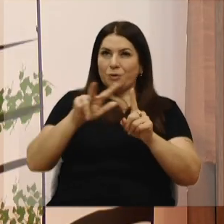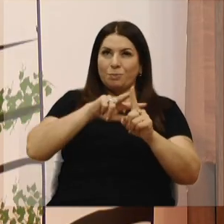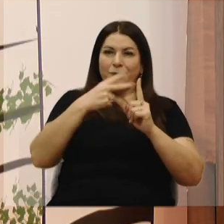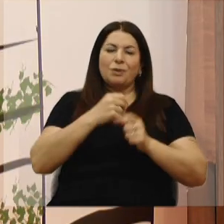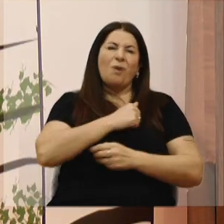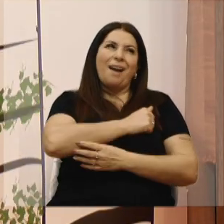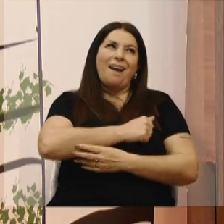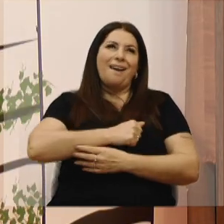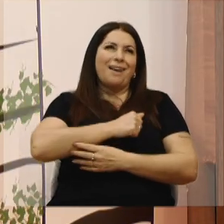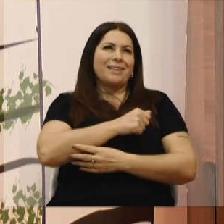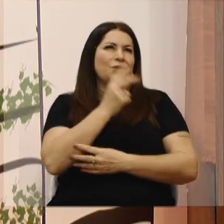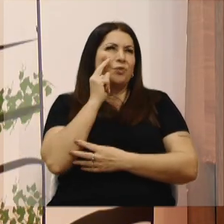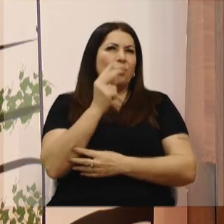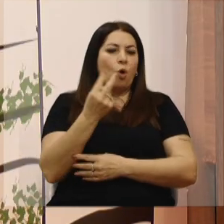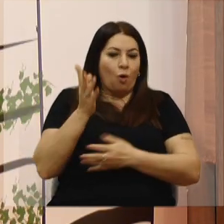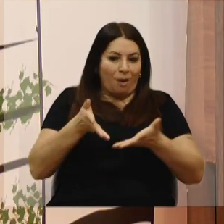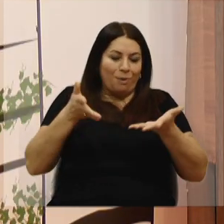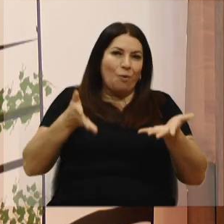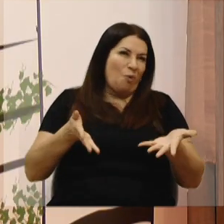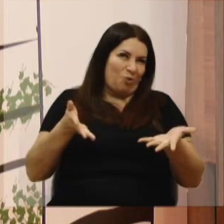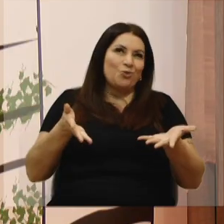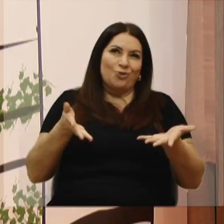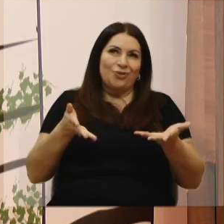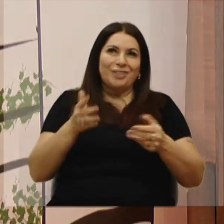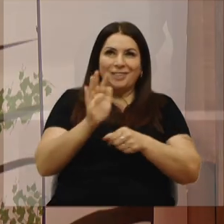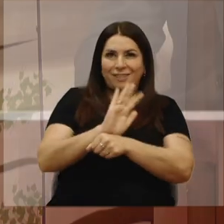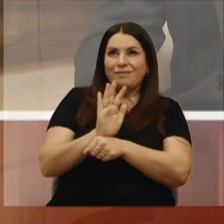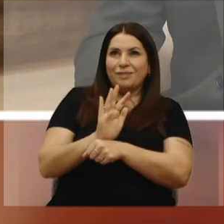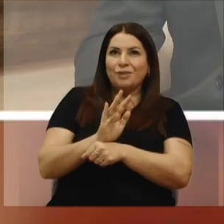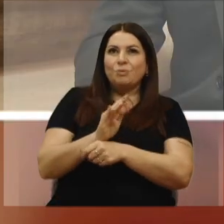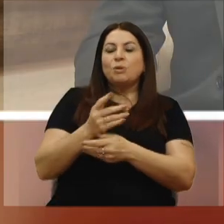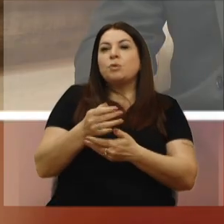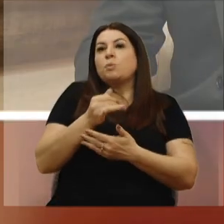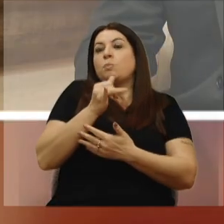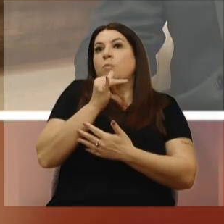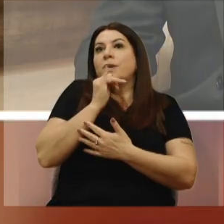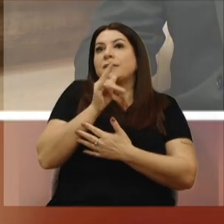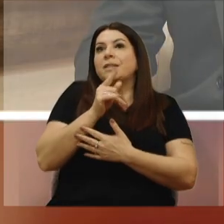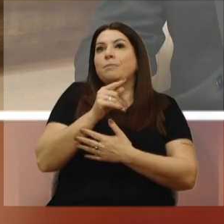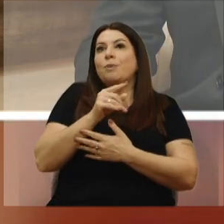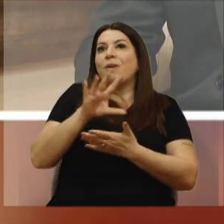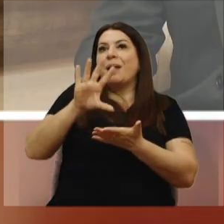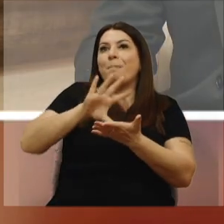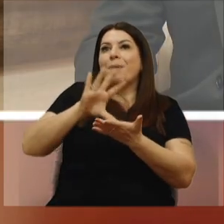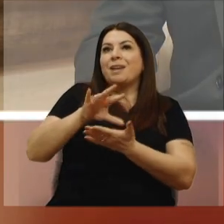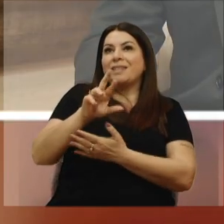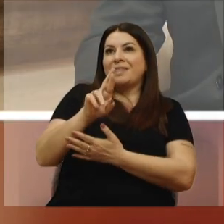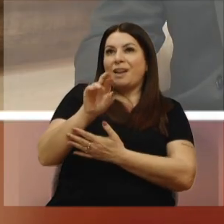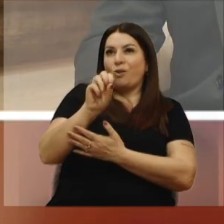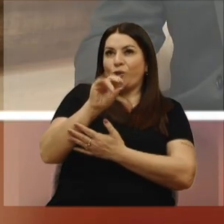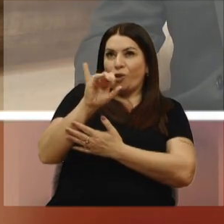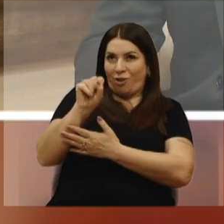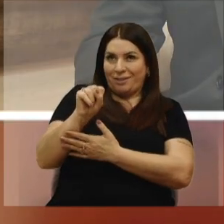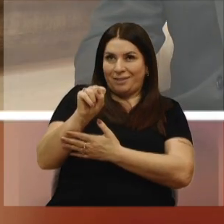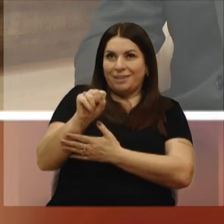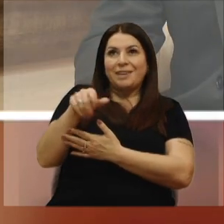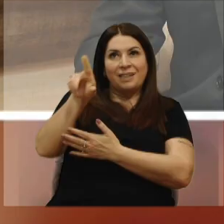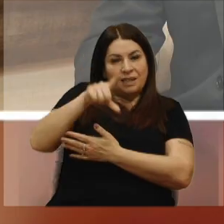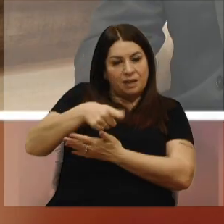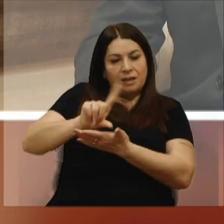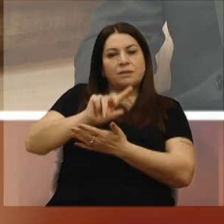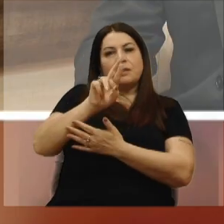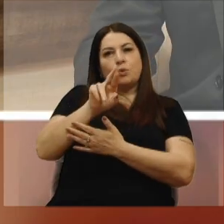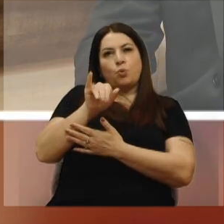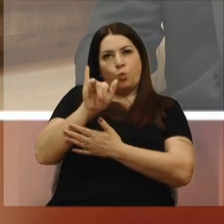um aspecto de saudosismo quando a gente olha para hoje, né, esse filme. Então, por exemplo, cita a Praça das Rosas, que era a Praça